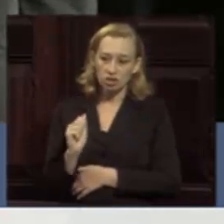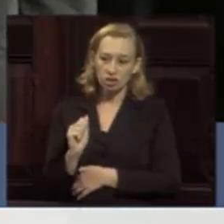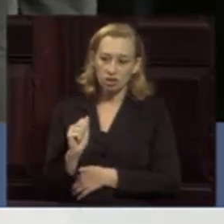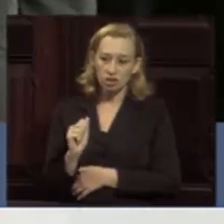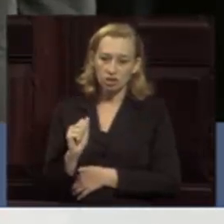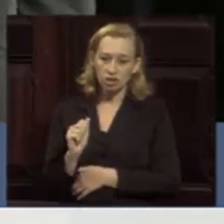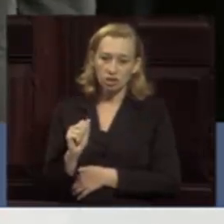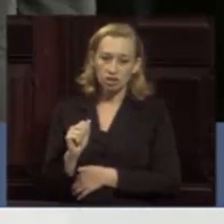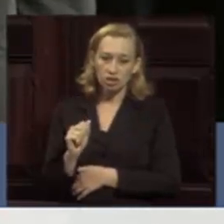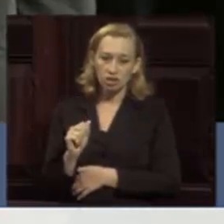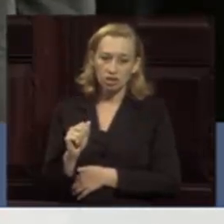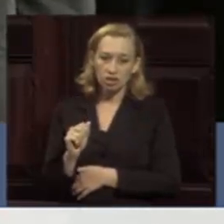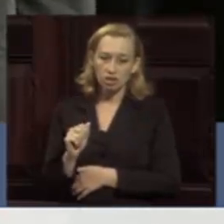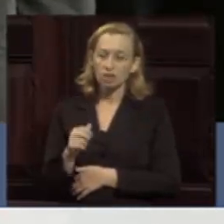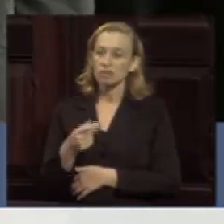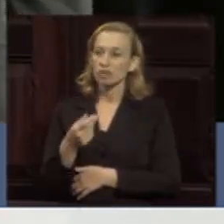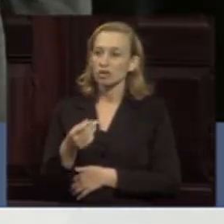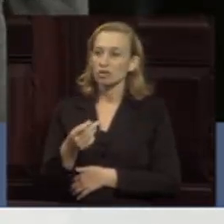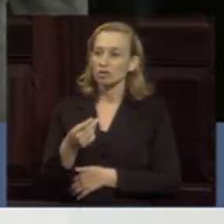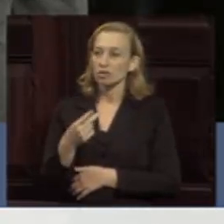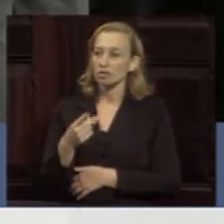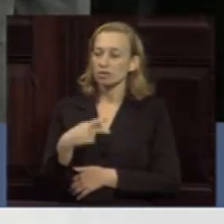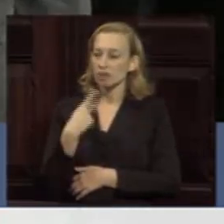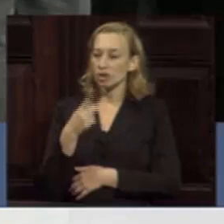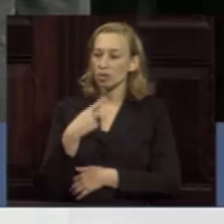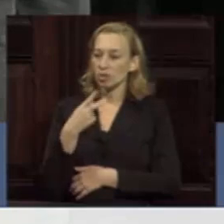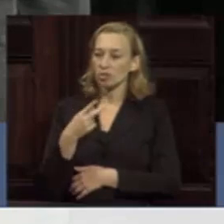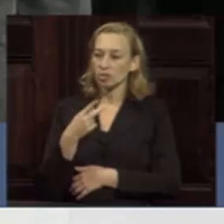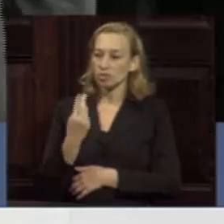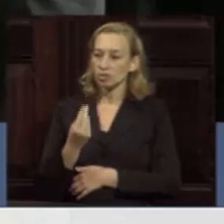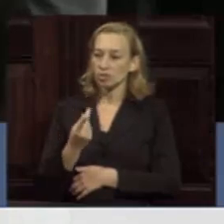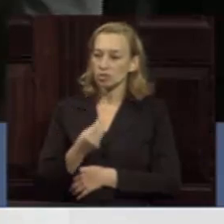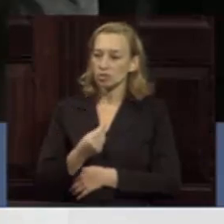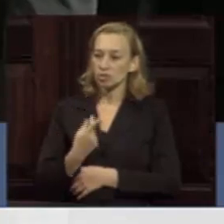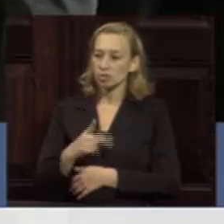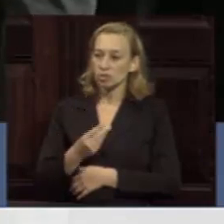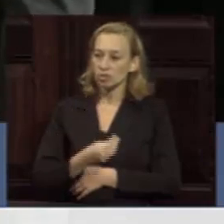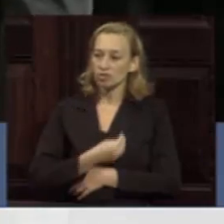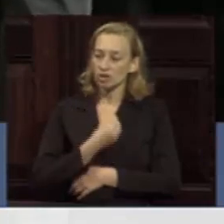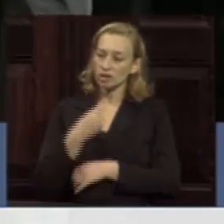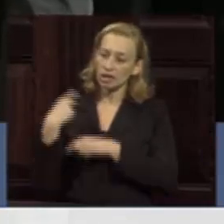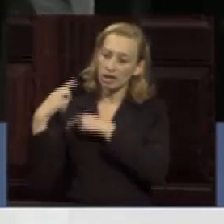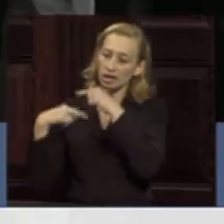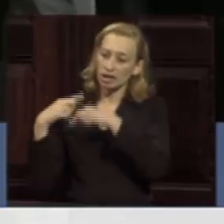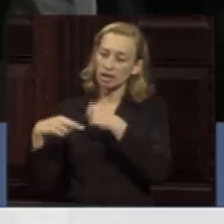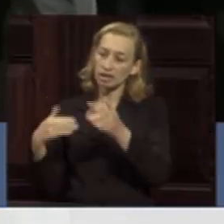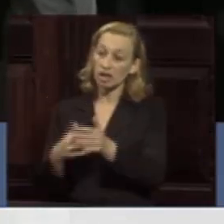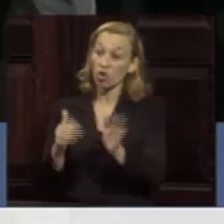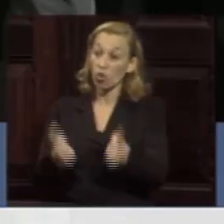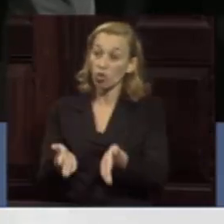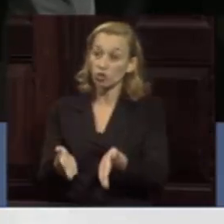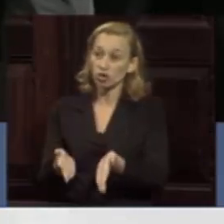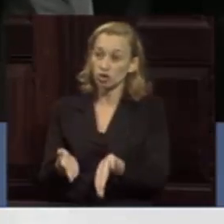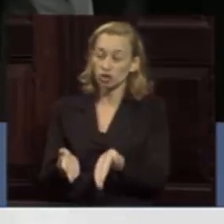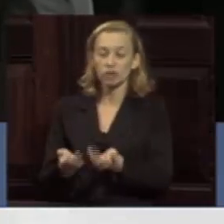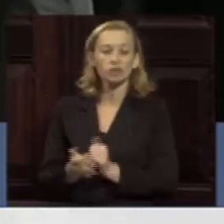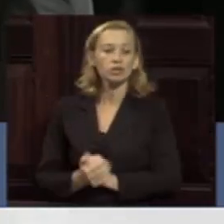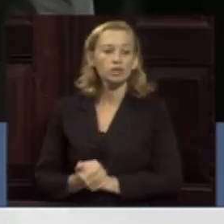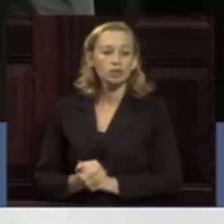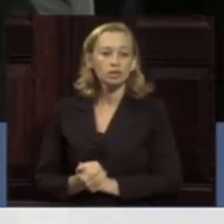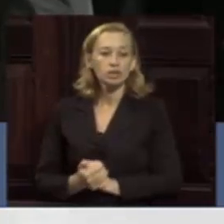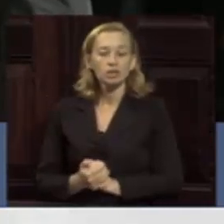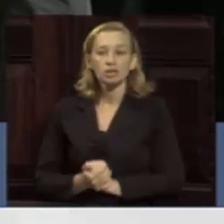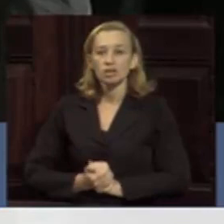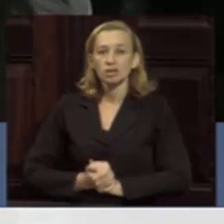de 2001, né? Esse é o papel nosso, mesmo que em